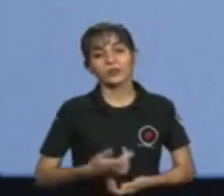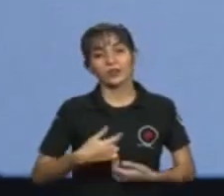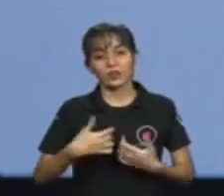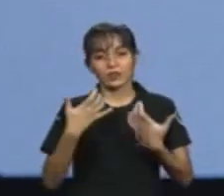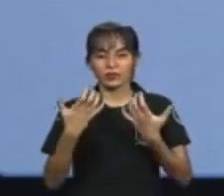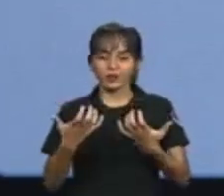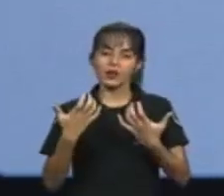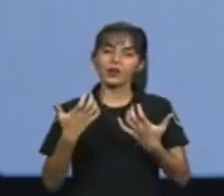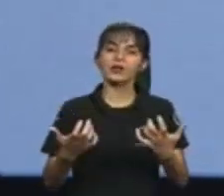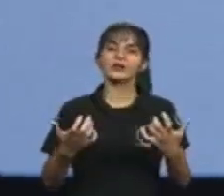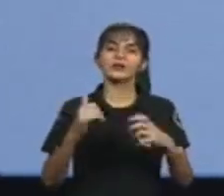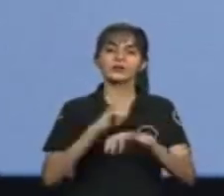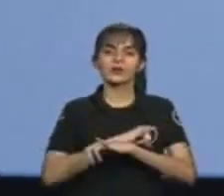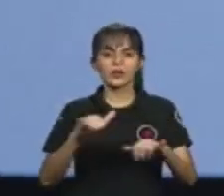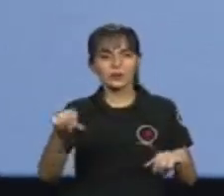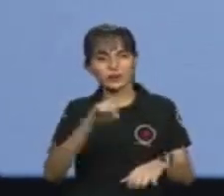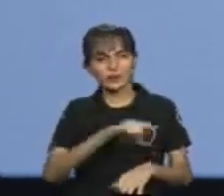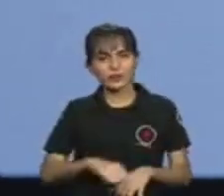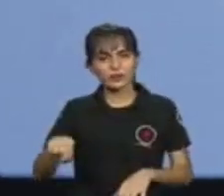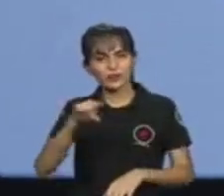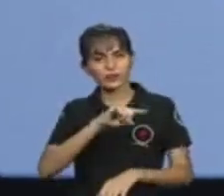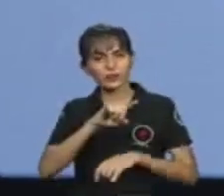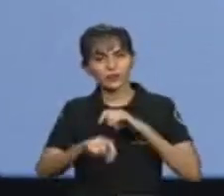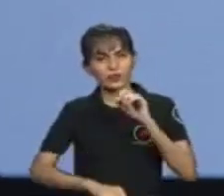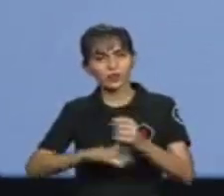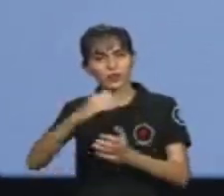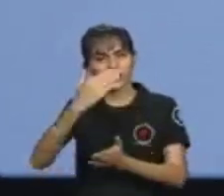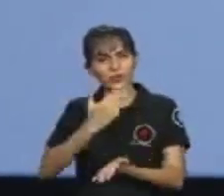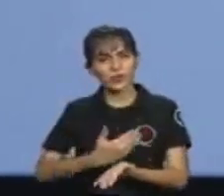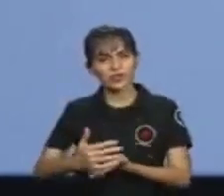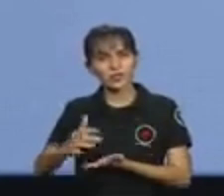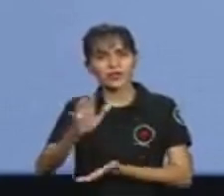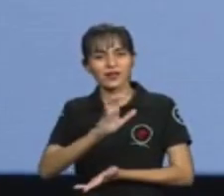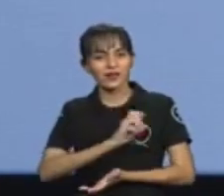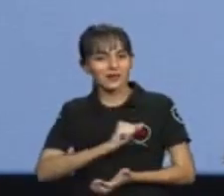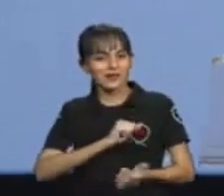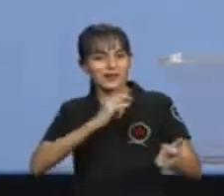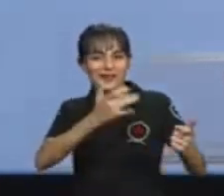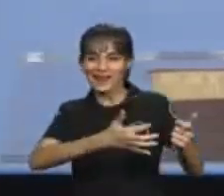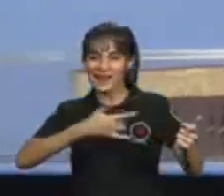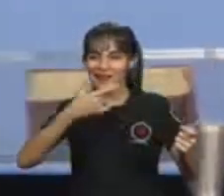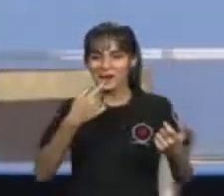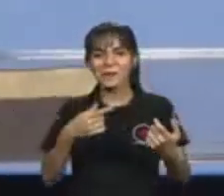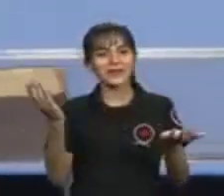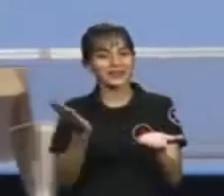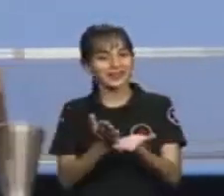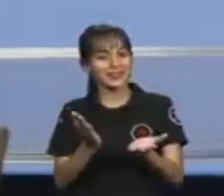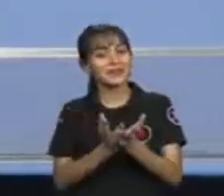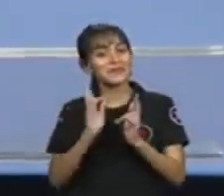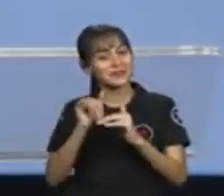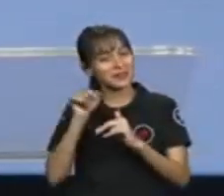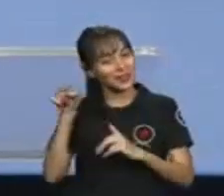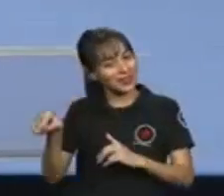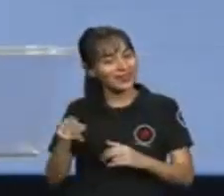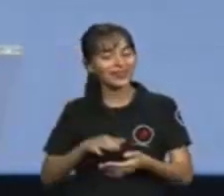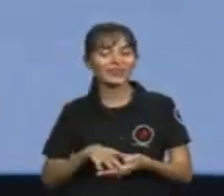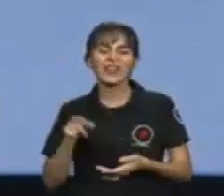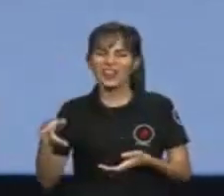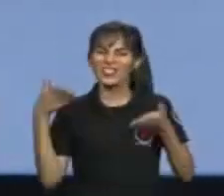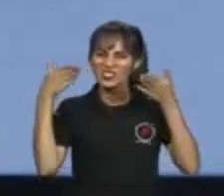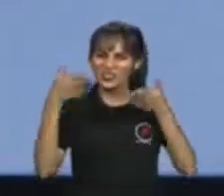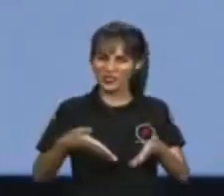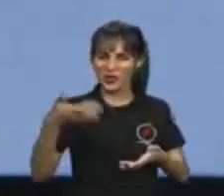aqui falar para vocês que eu comecei a amar a harpa cristã por conta dela. Um belo dia, ela chegou